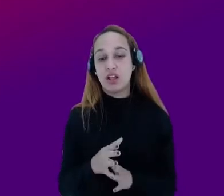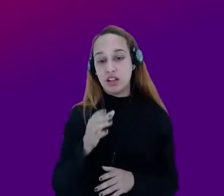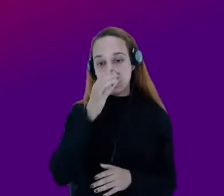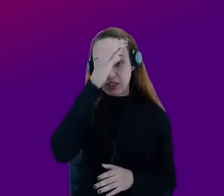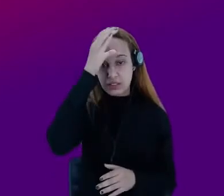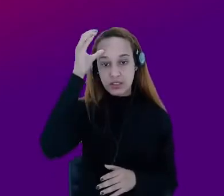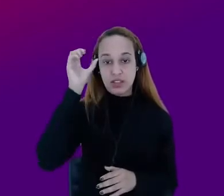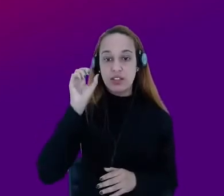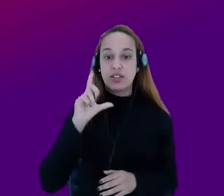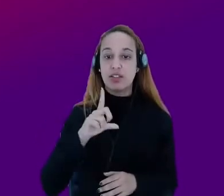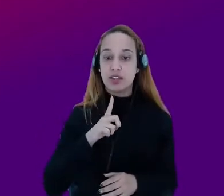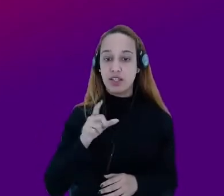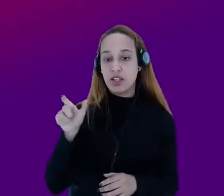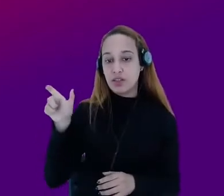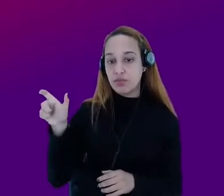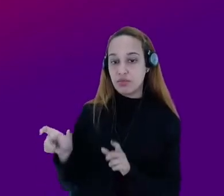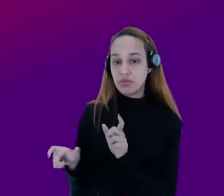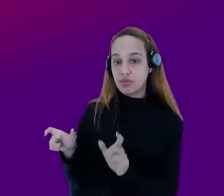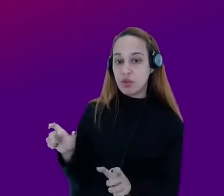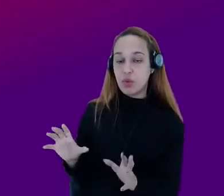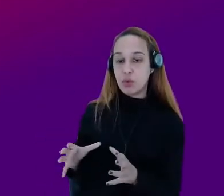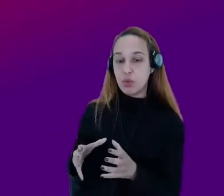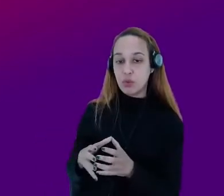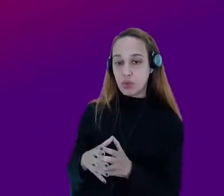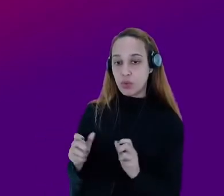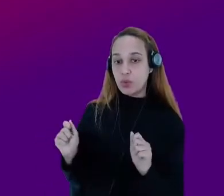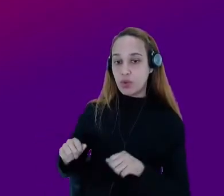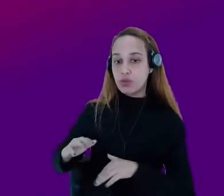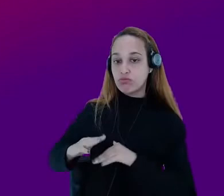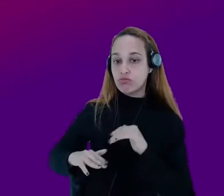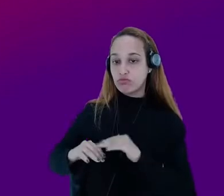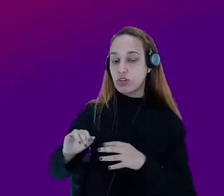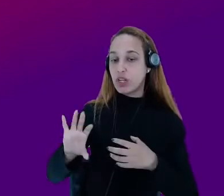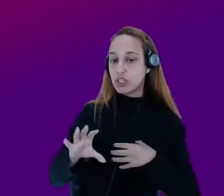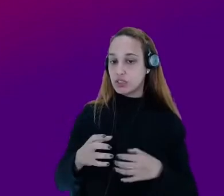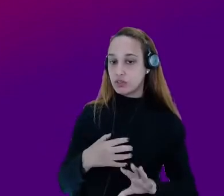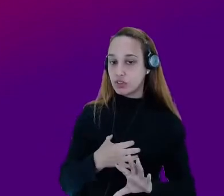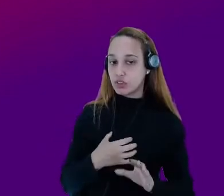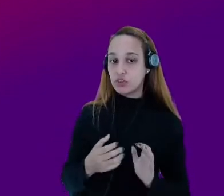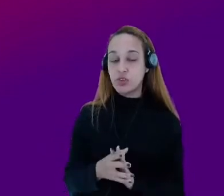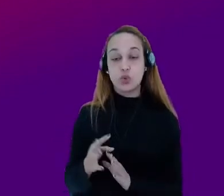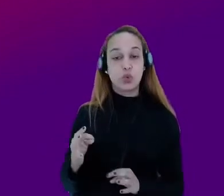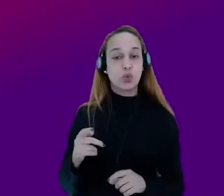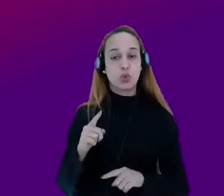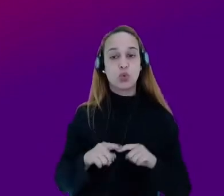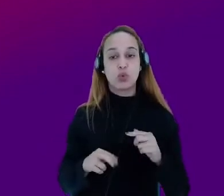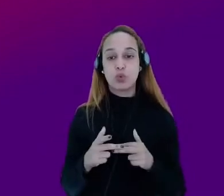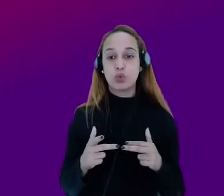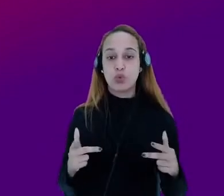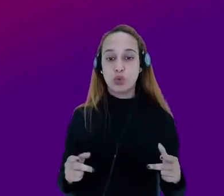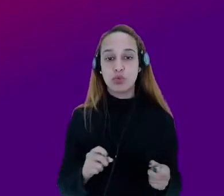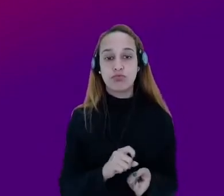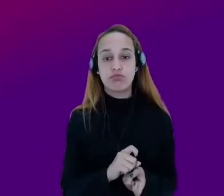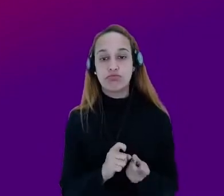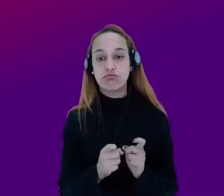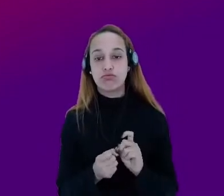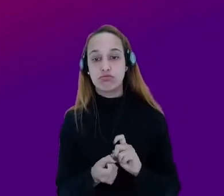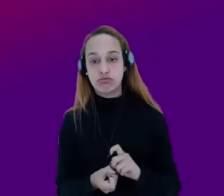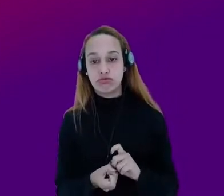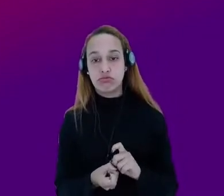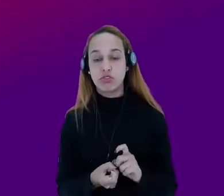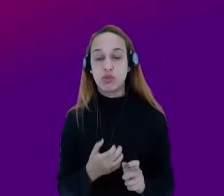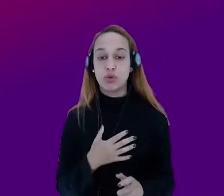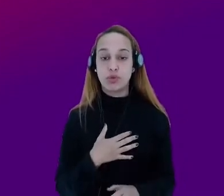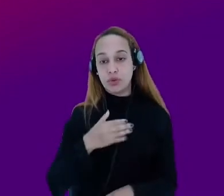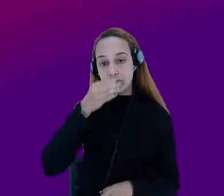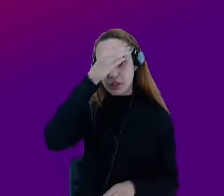equipe capacitada, com hospitalidade e empatia? Todos os produtos são ajustáveis às necessidades do meu cliente